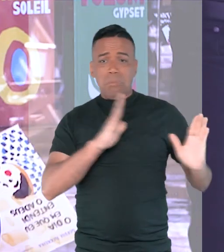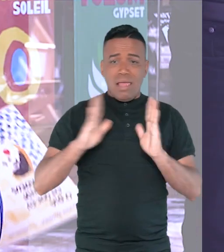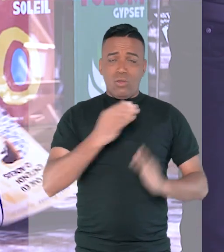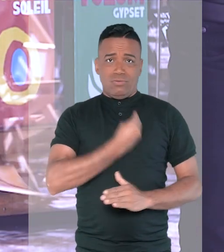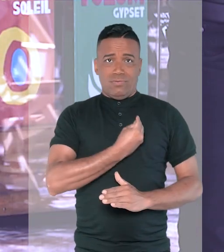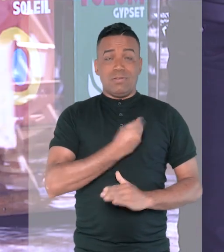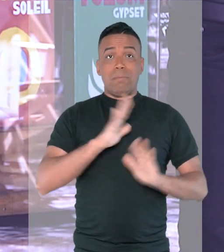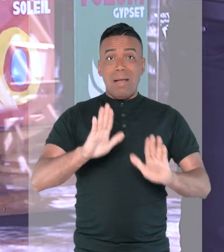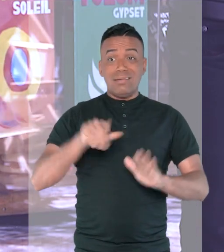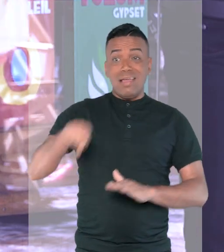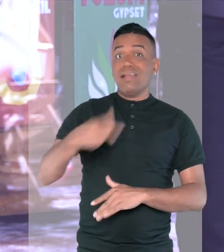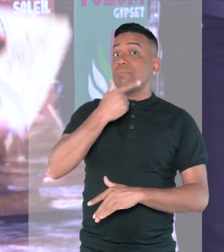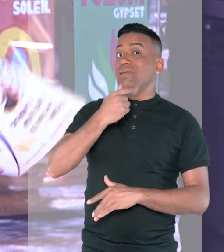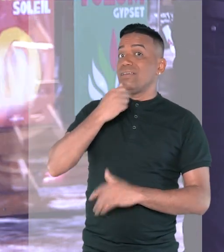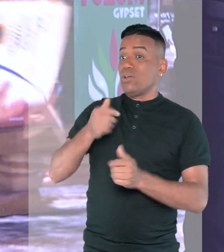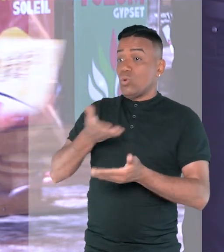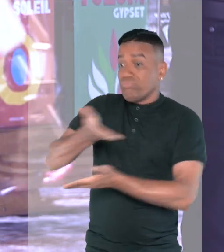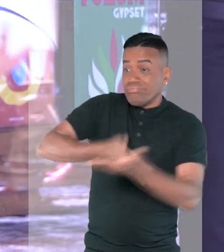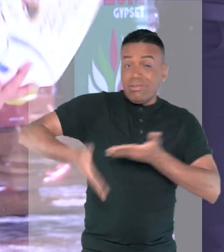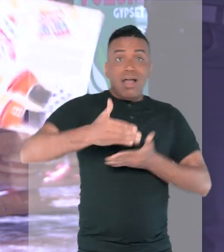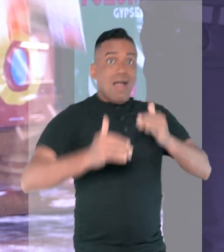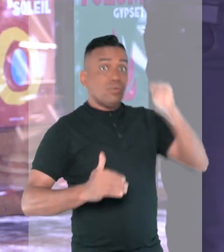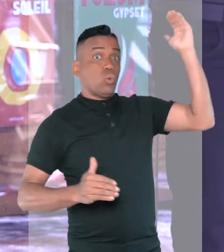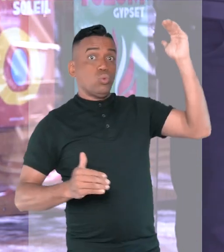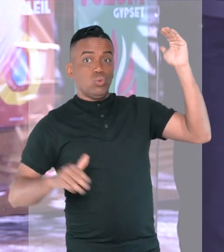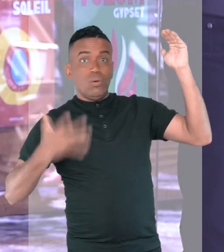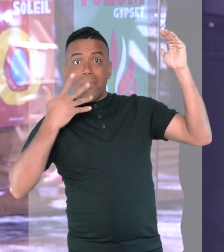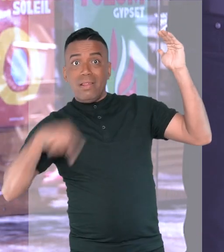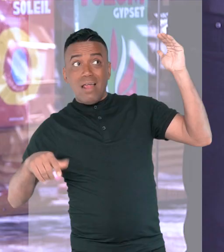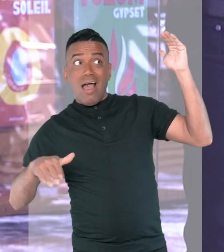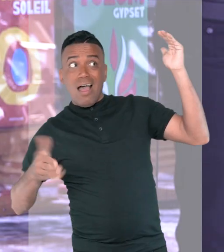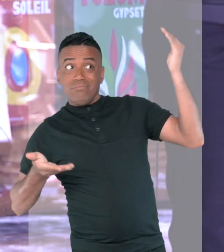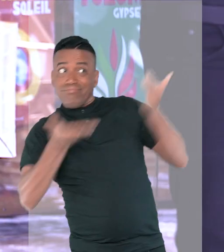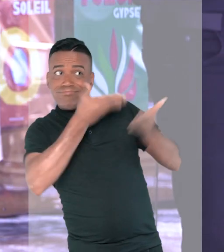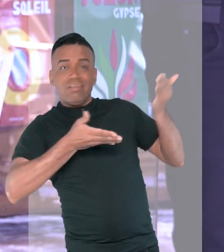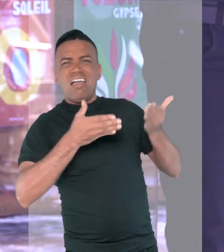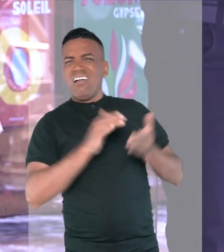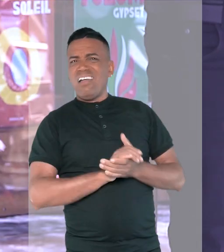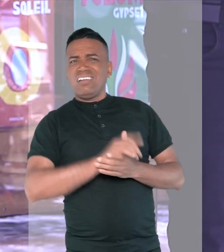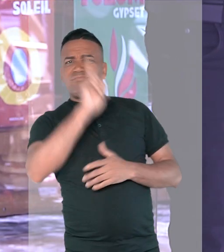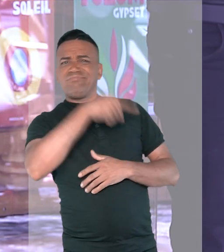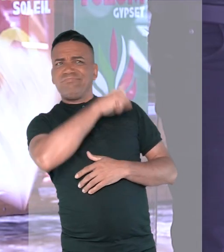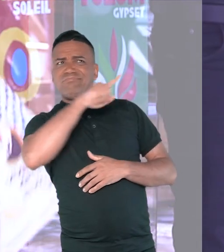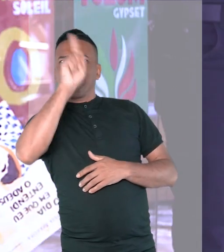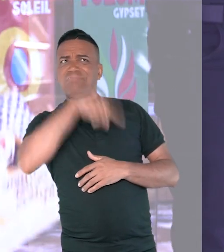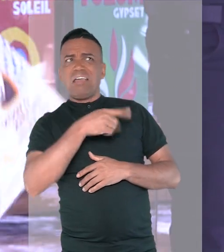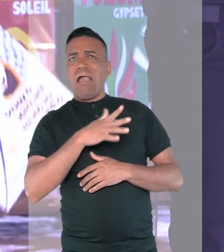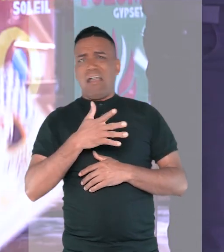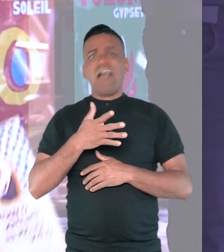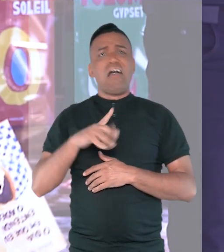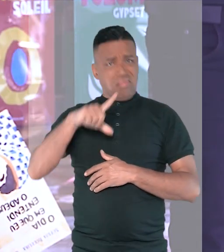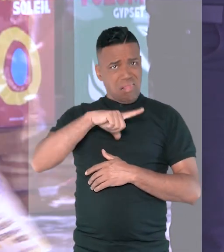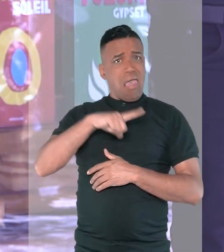da vida. Mas através da interação dele com adultos, ele passa a negar a